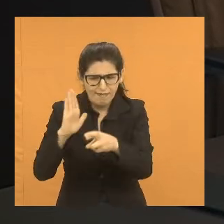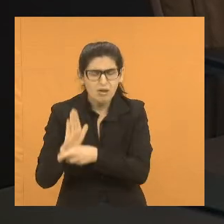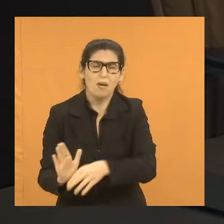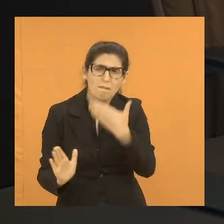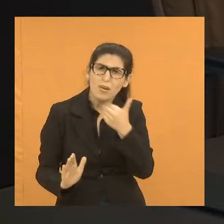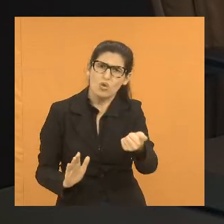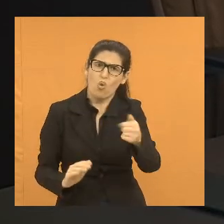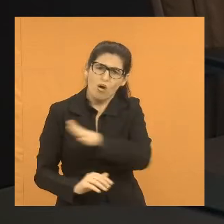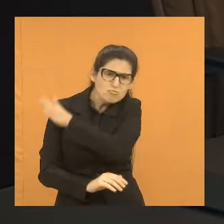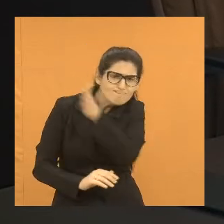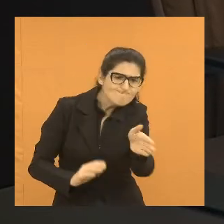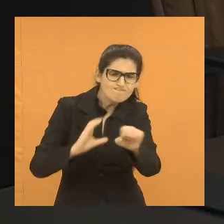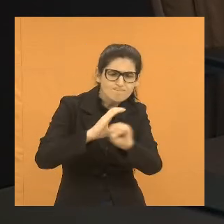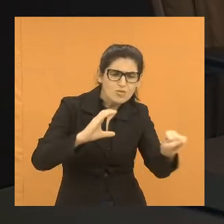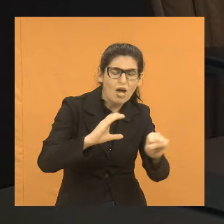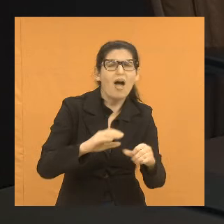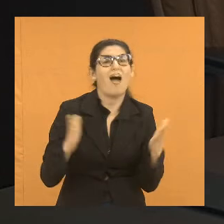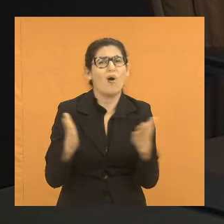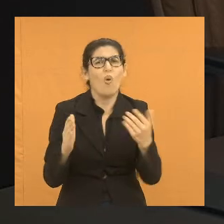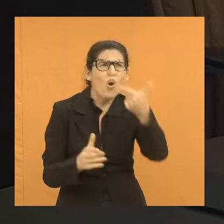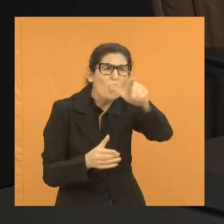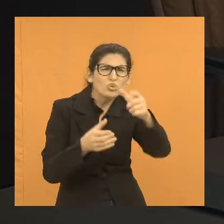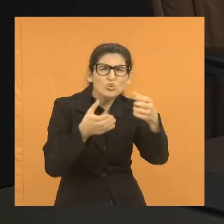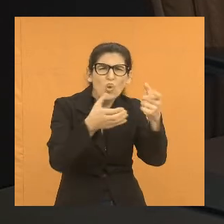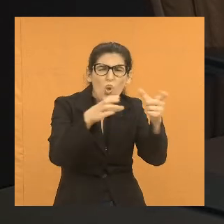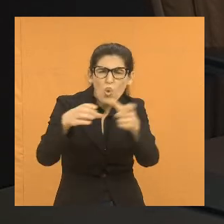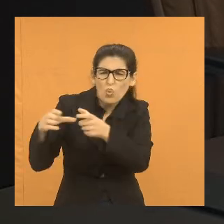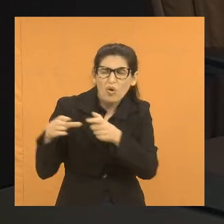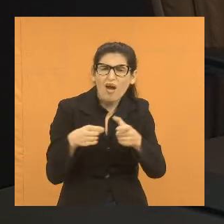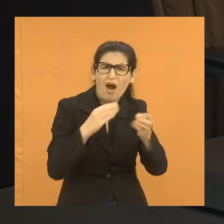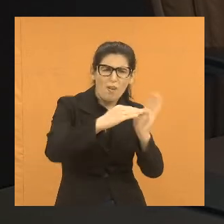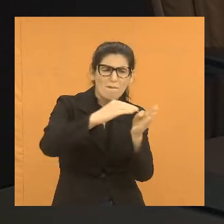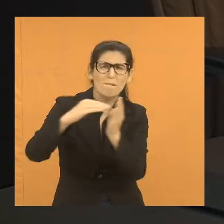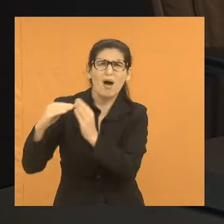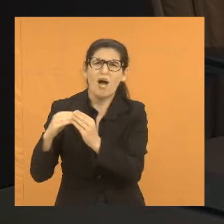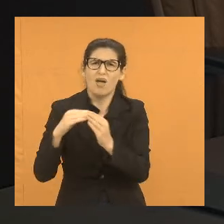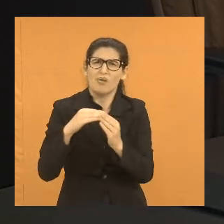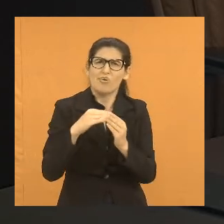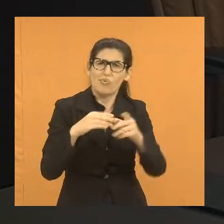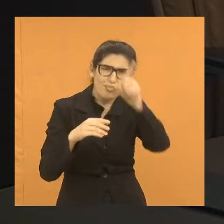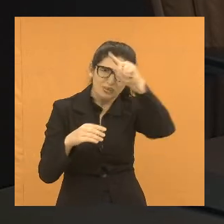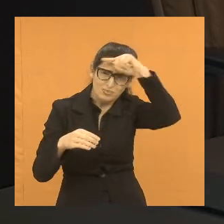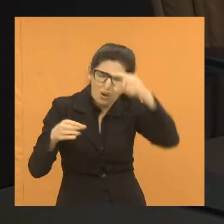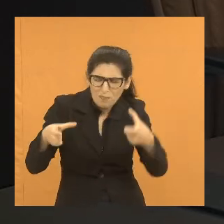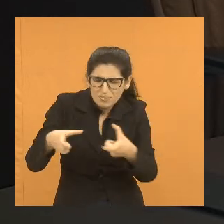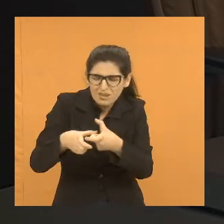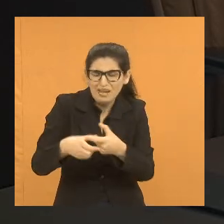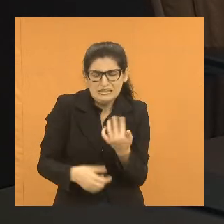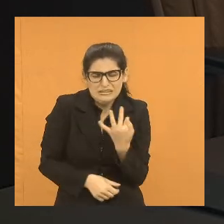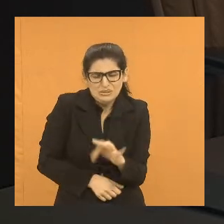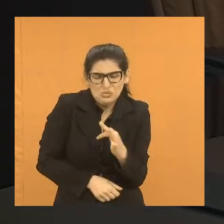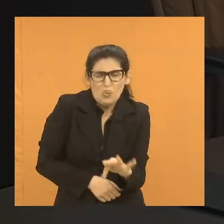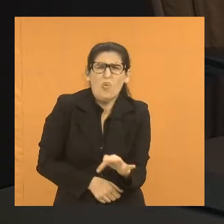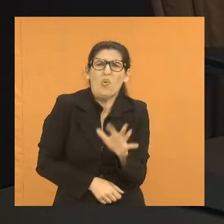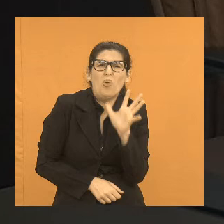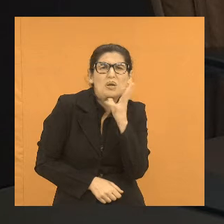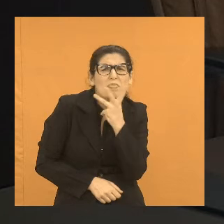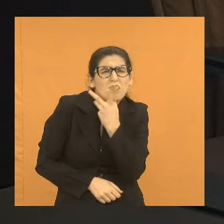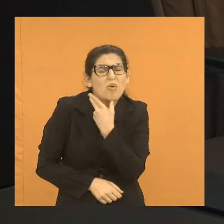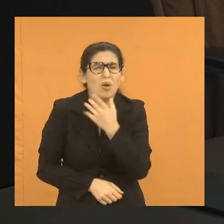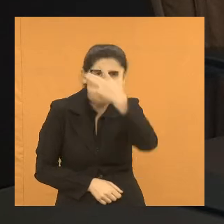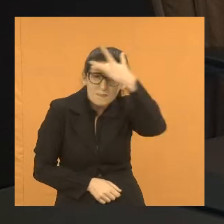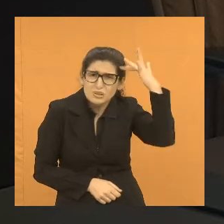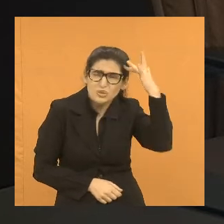o cara passar lá, fica 4 horas com dor lá, para depois vir para a Santa Casa. Olha aí que, como diz o mineiro,